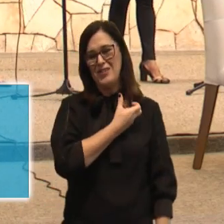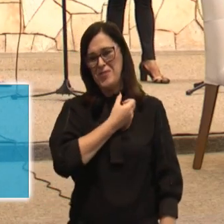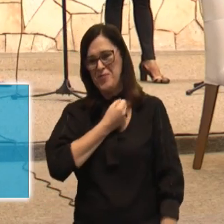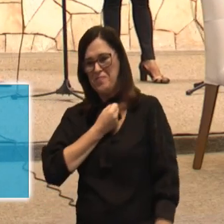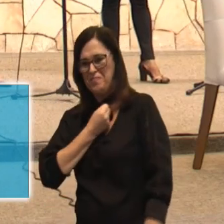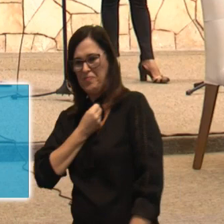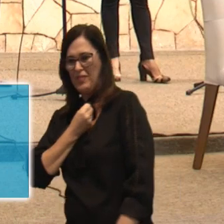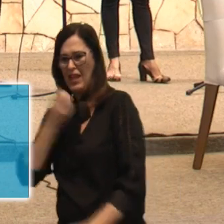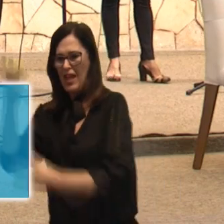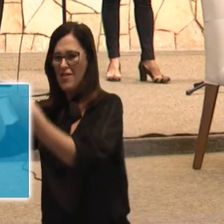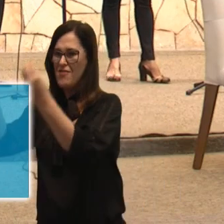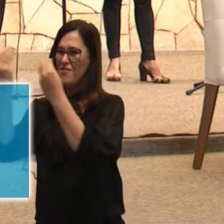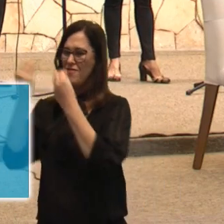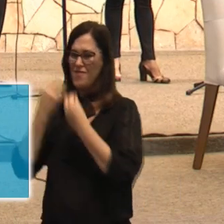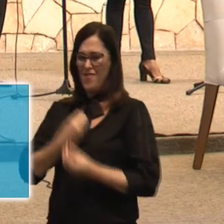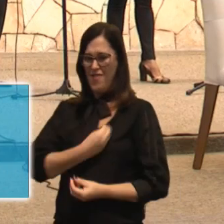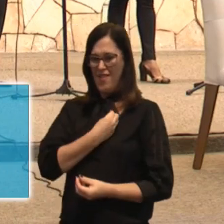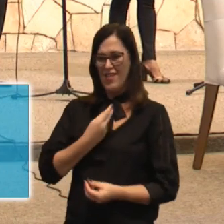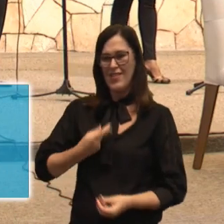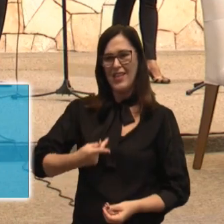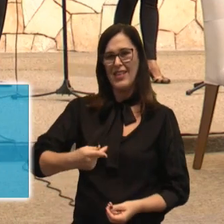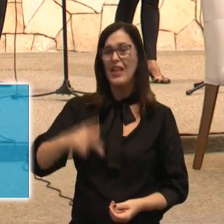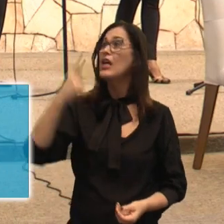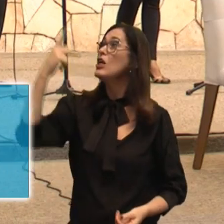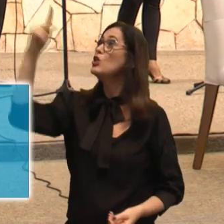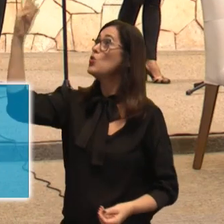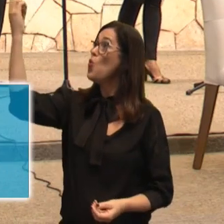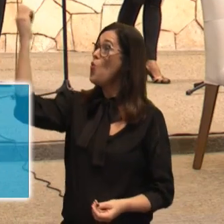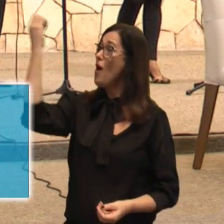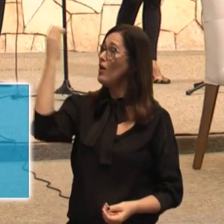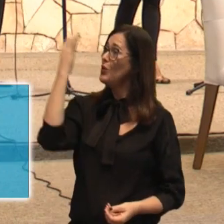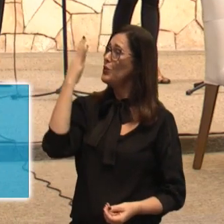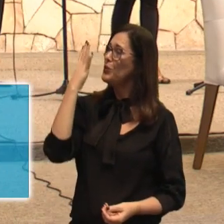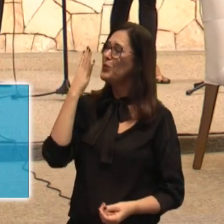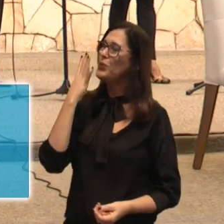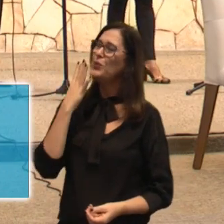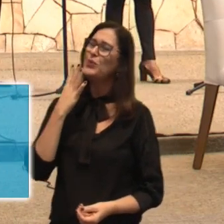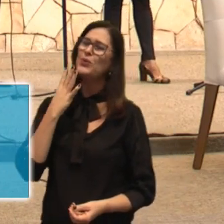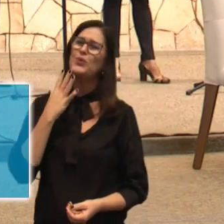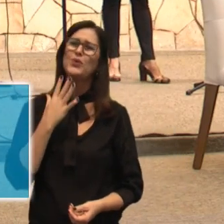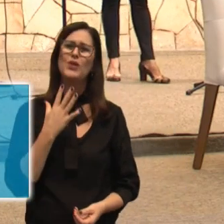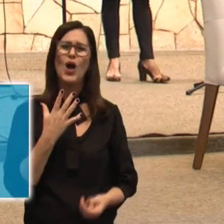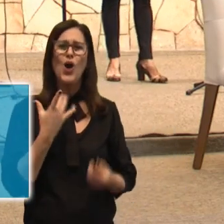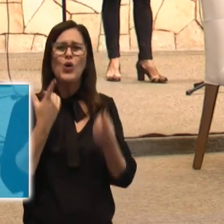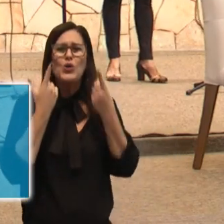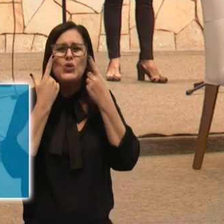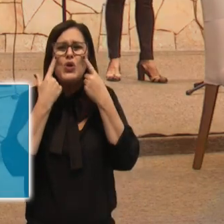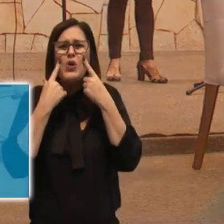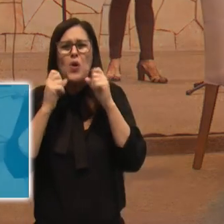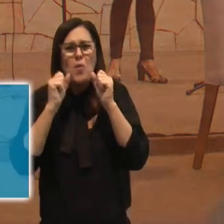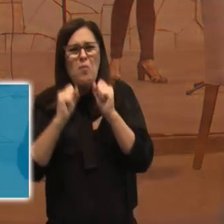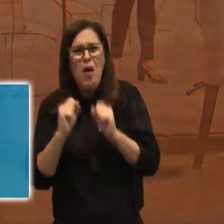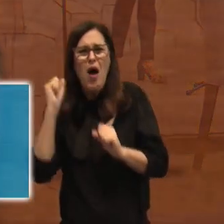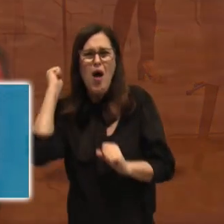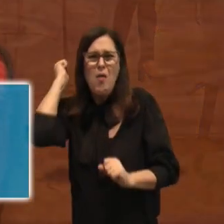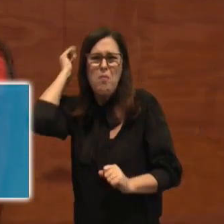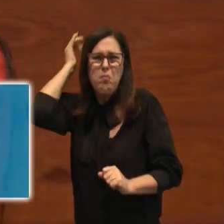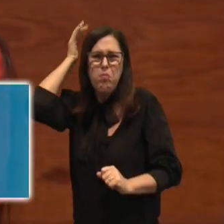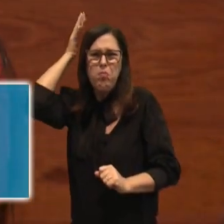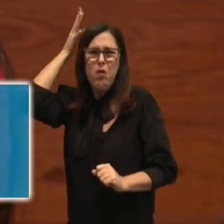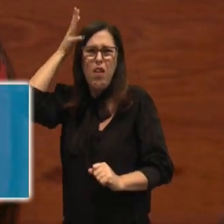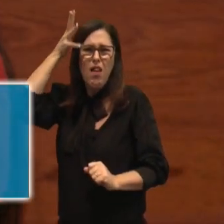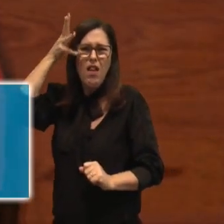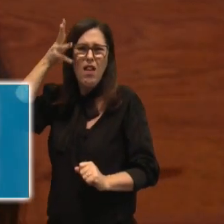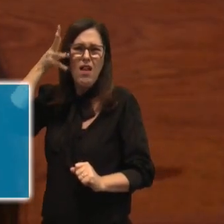salvar e dar-me vida eterna em sua luz. O choro